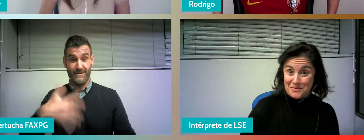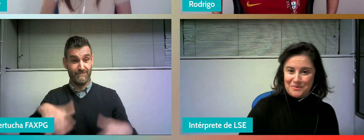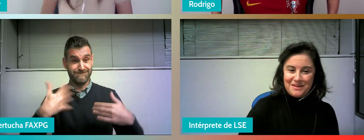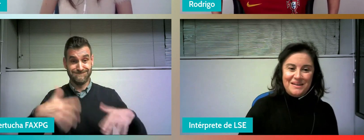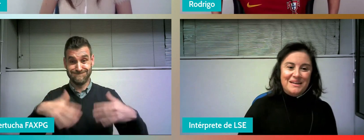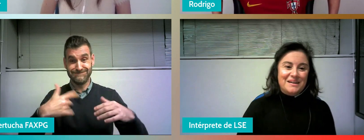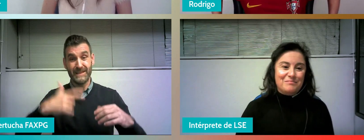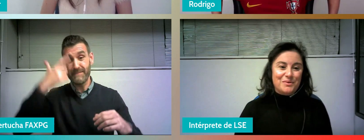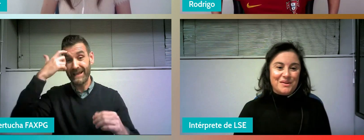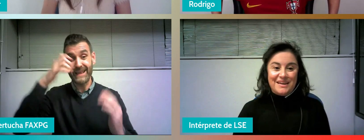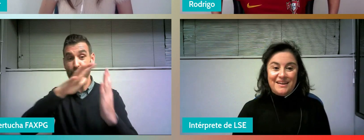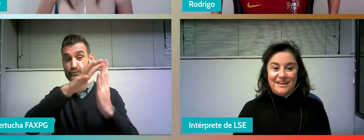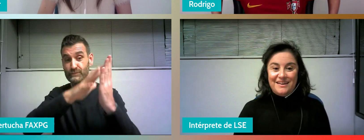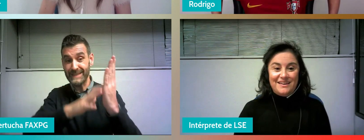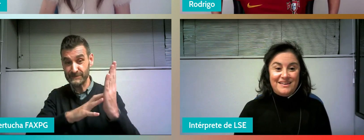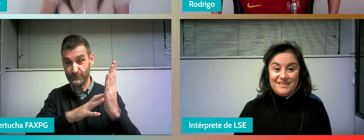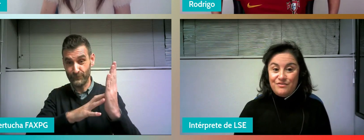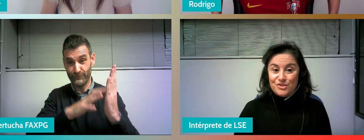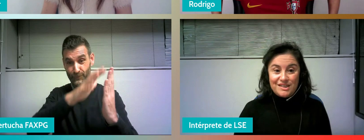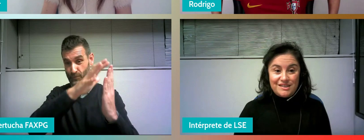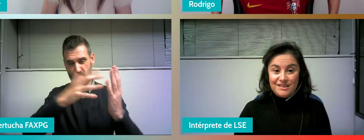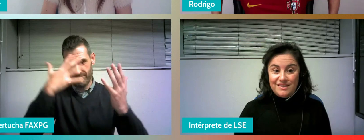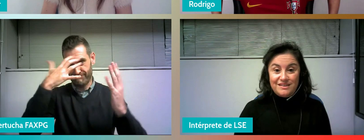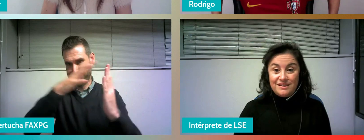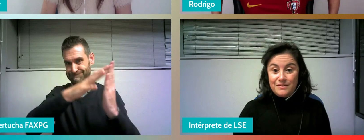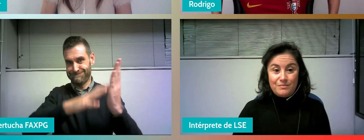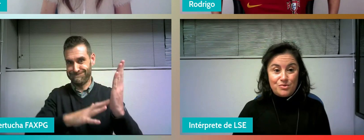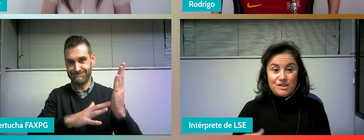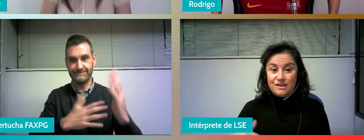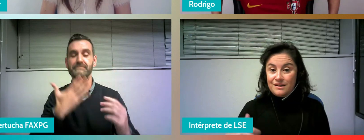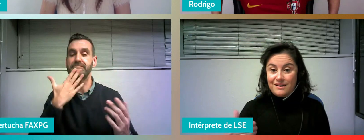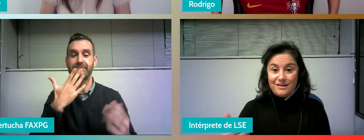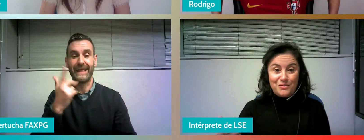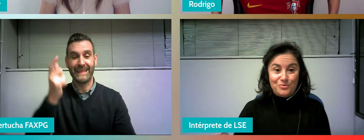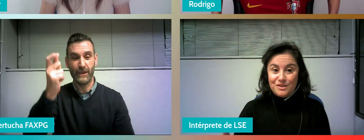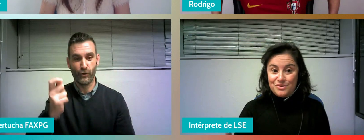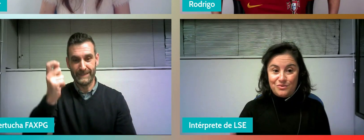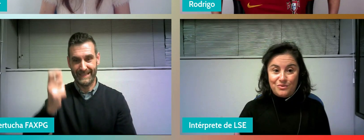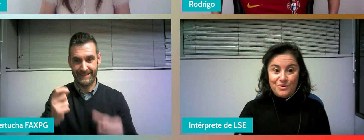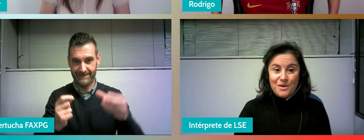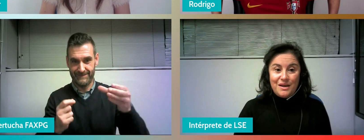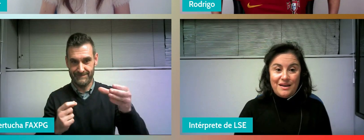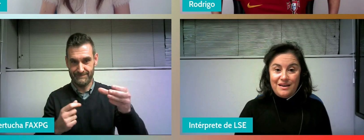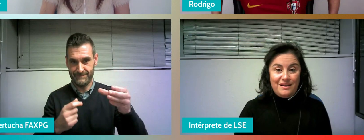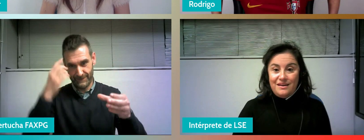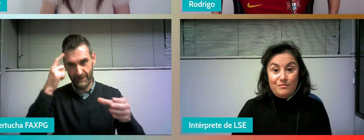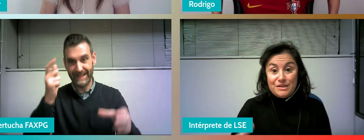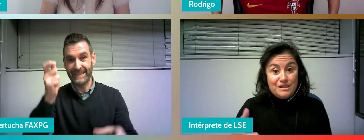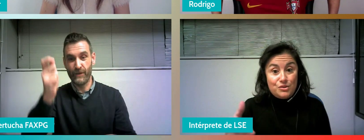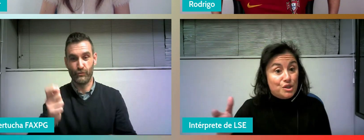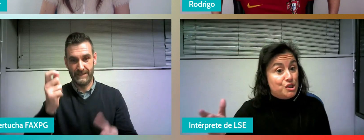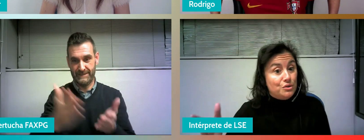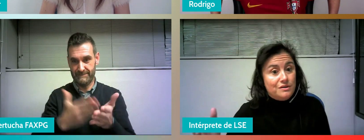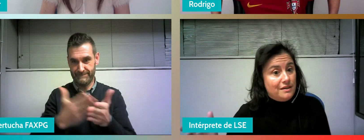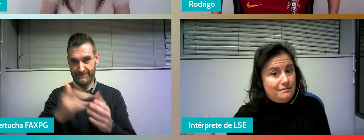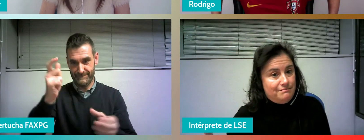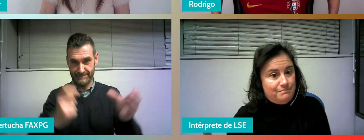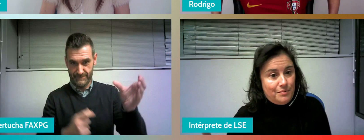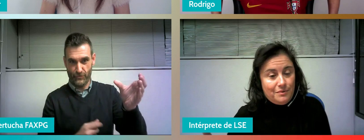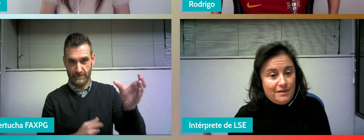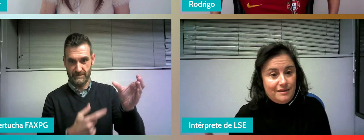signo palabra, non? Sí. Yeah. Porque se fosse así, se tivéramos que asignar un texto... imagínate, o